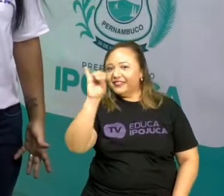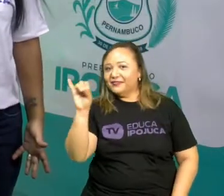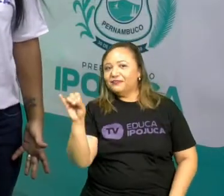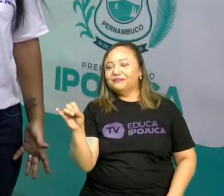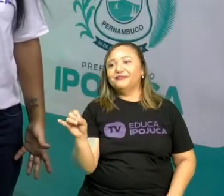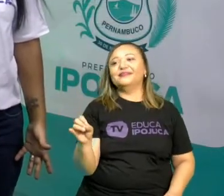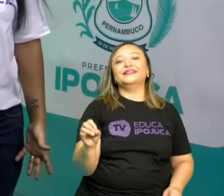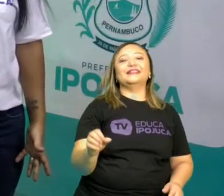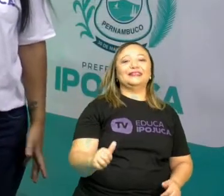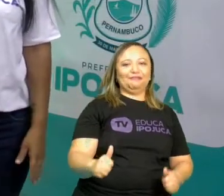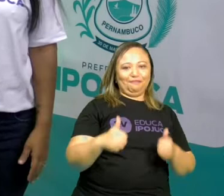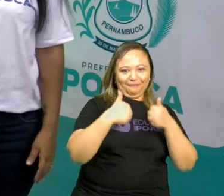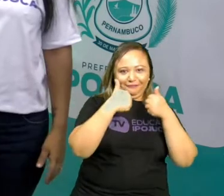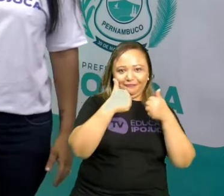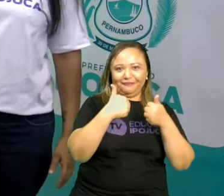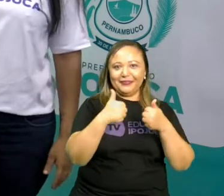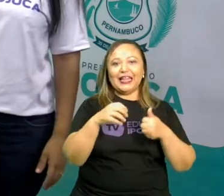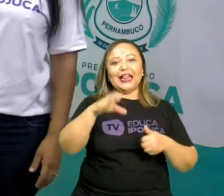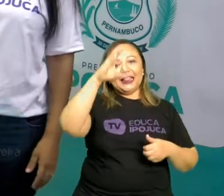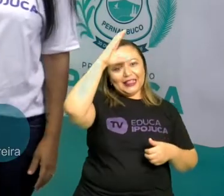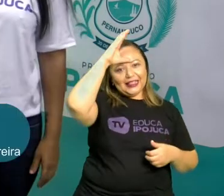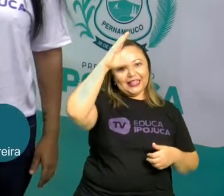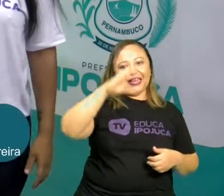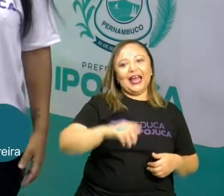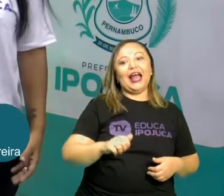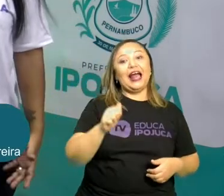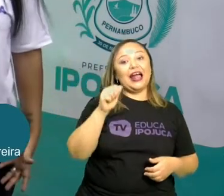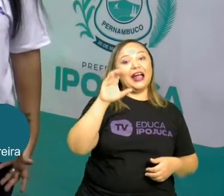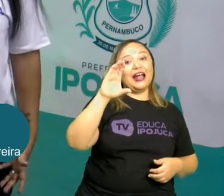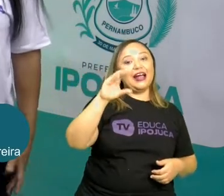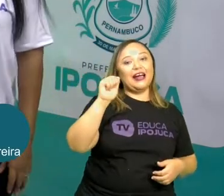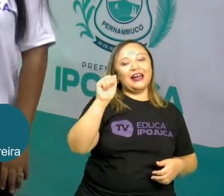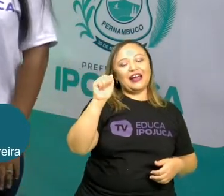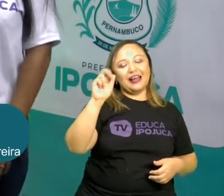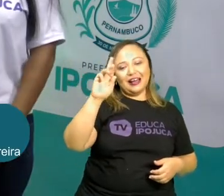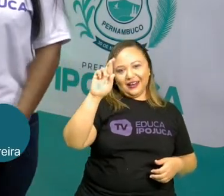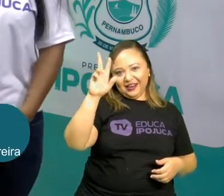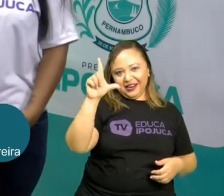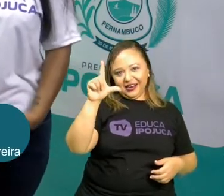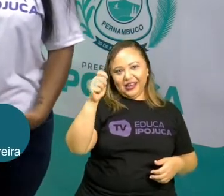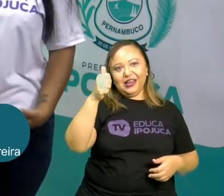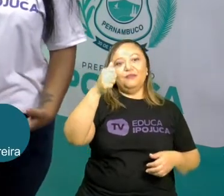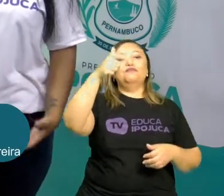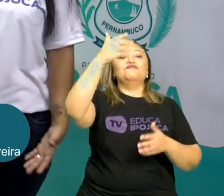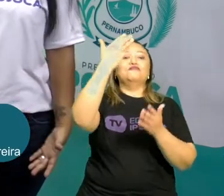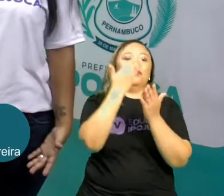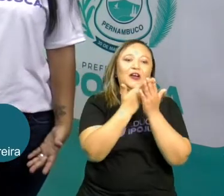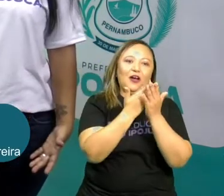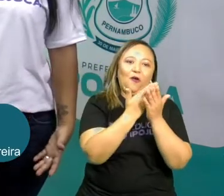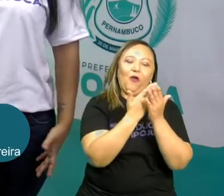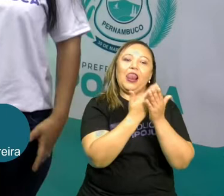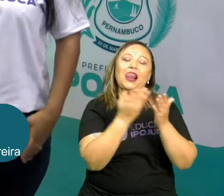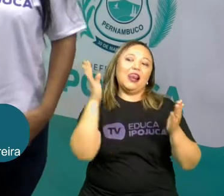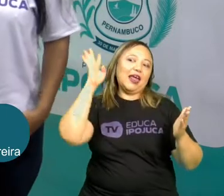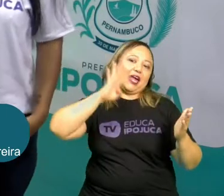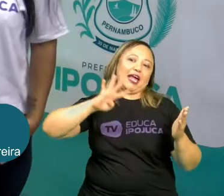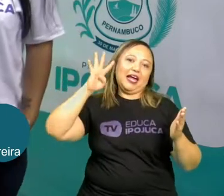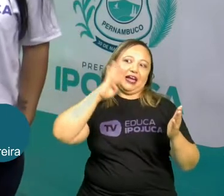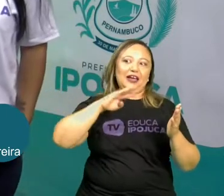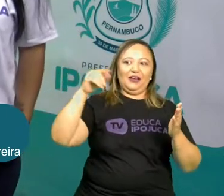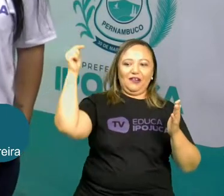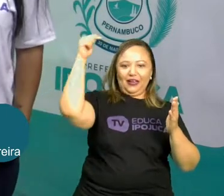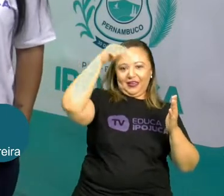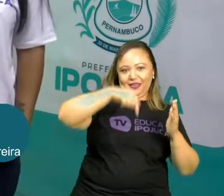Olá, meus amores! Olha a tia Carla aqui com vocês, com mais aulas bem legal